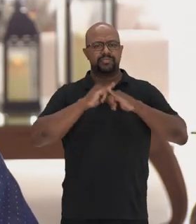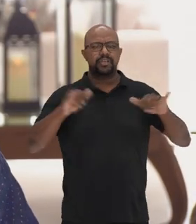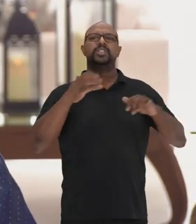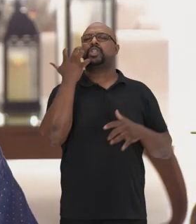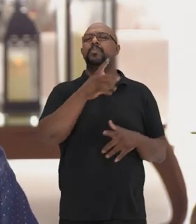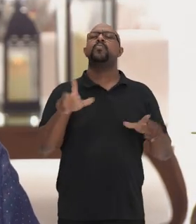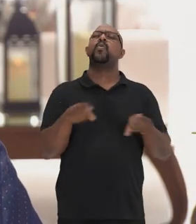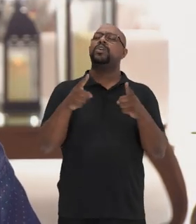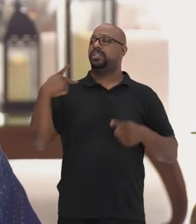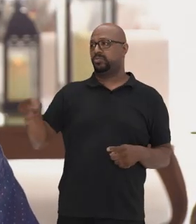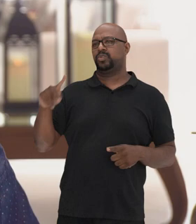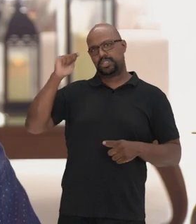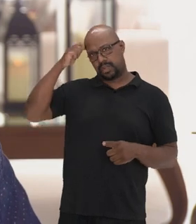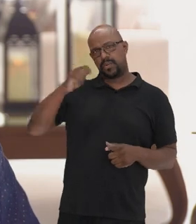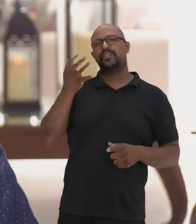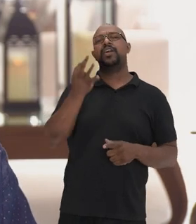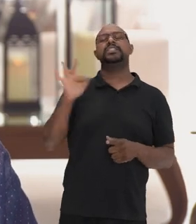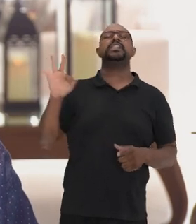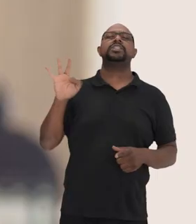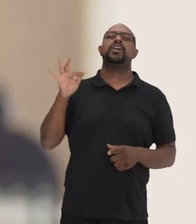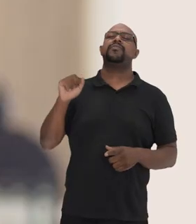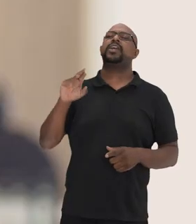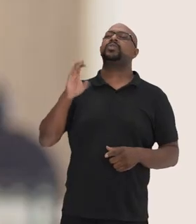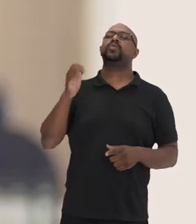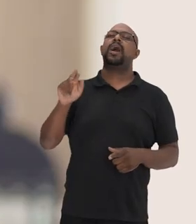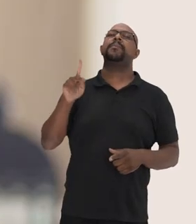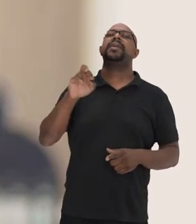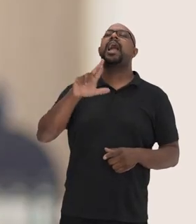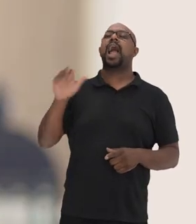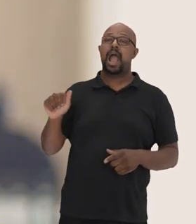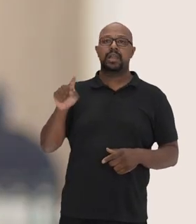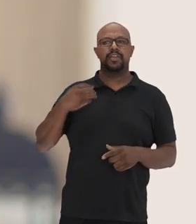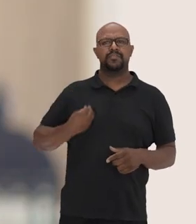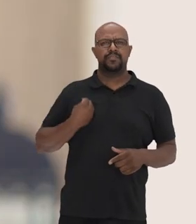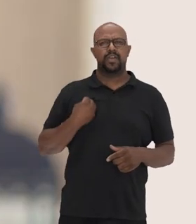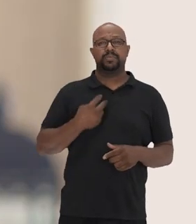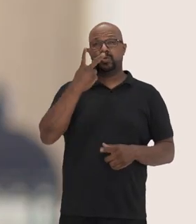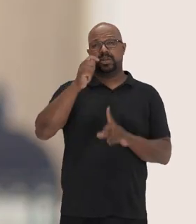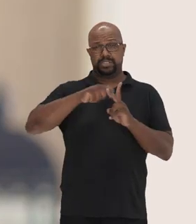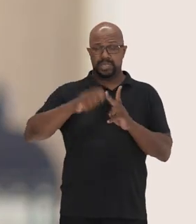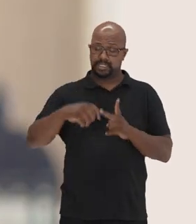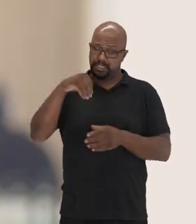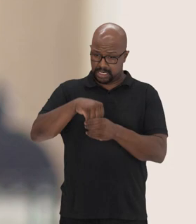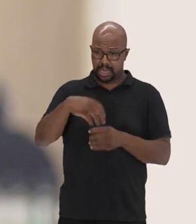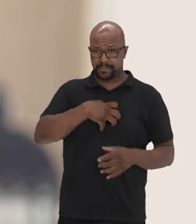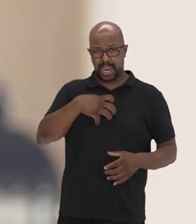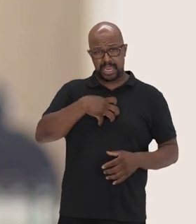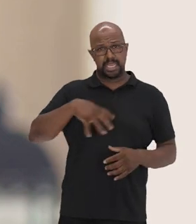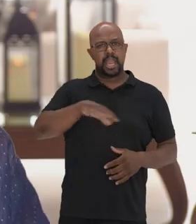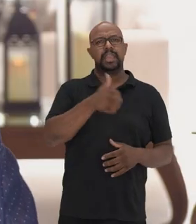praticada pelos negros foi do francês François O Viajante que viveu por dois meses na Bahia e